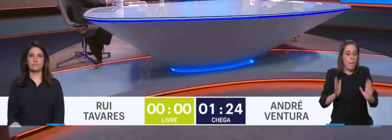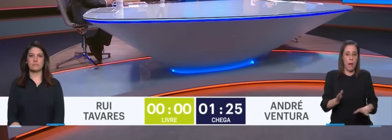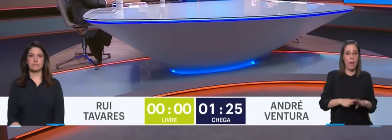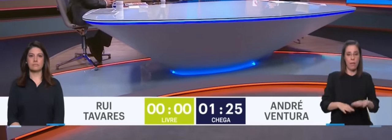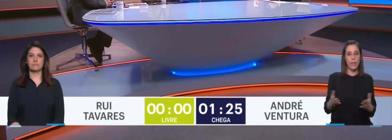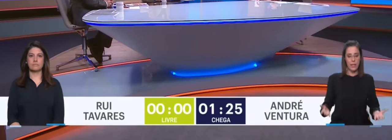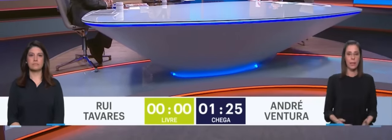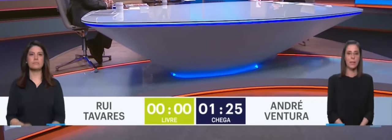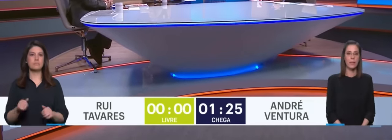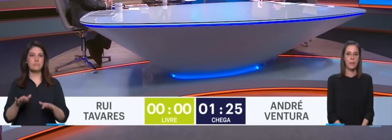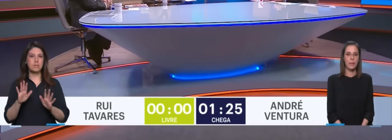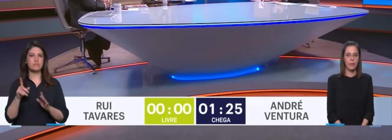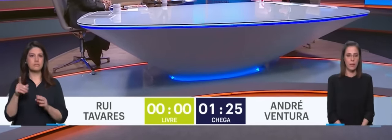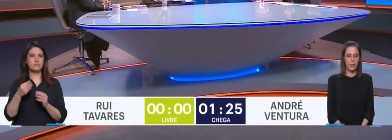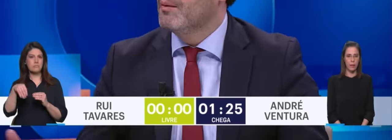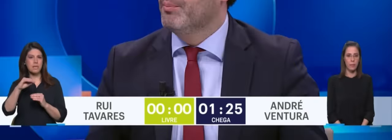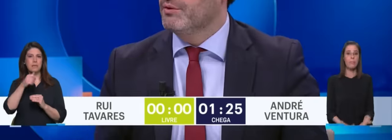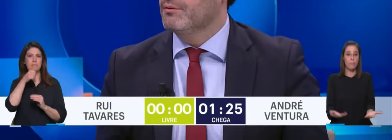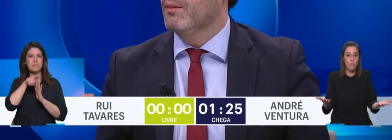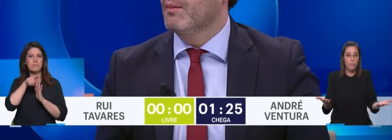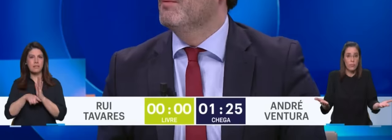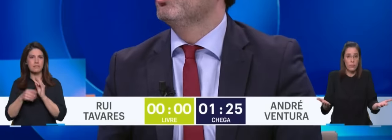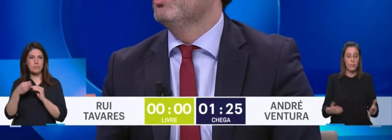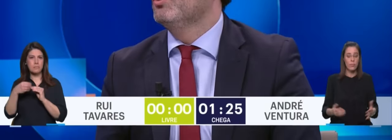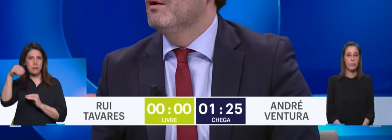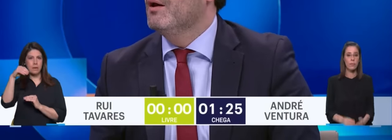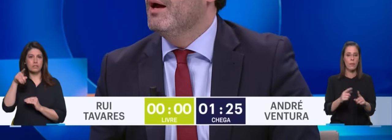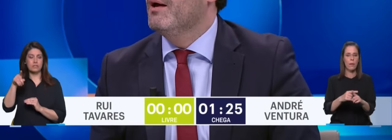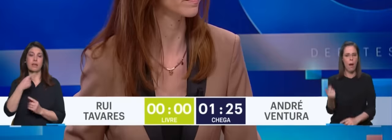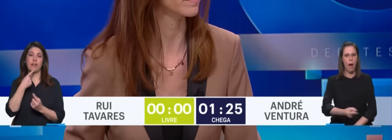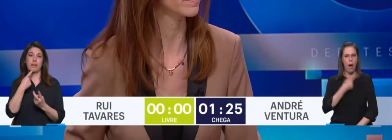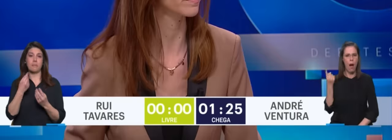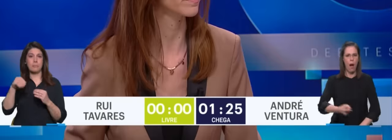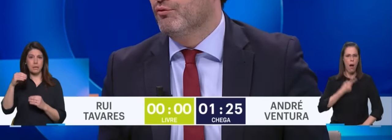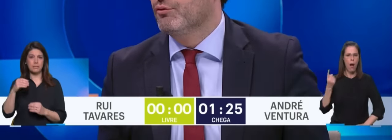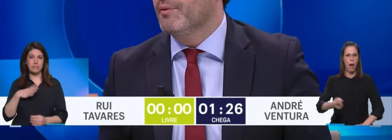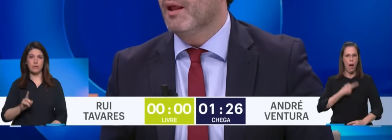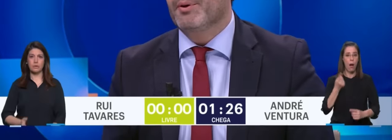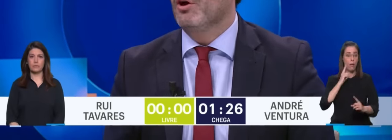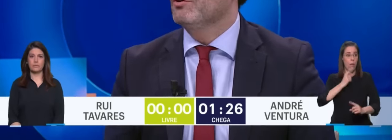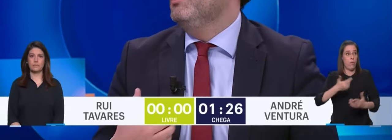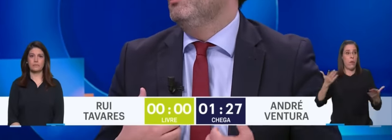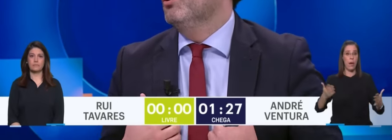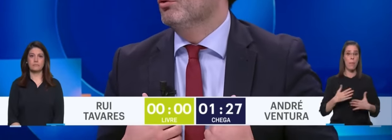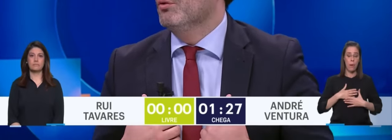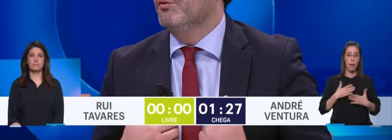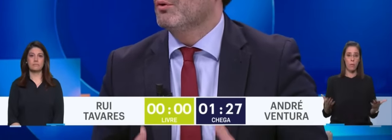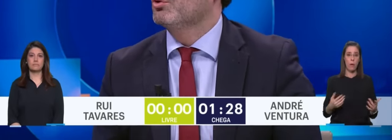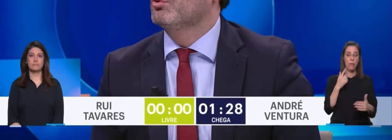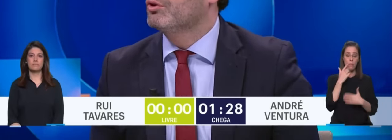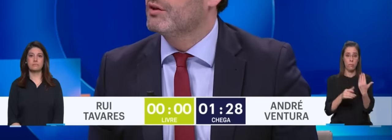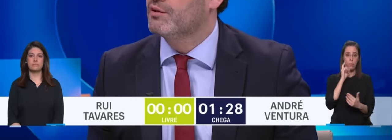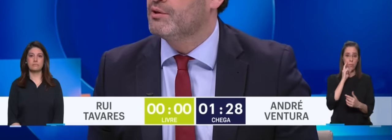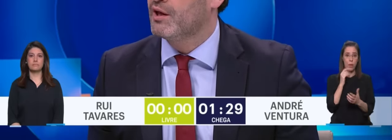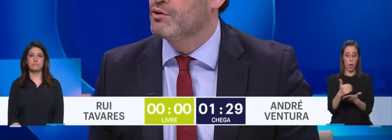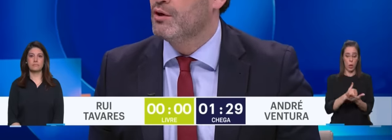que fazer mas não quero acrescentar outras medidas essas que amorosidade que é uma questão fundamental para nós e e eu continuo a defender que os